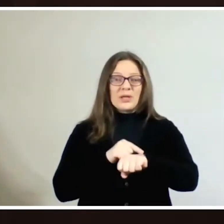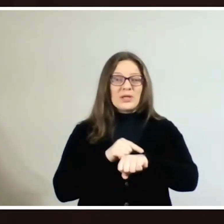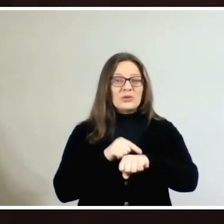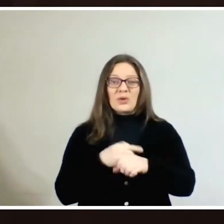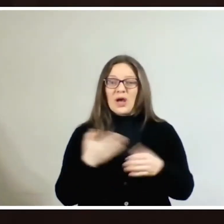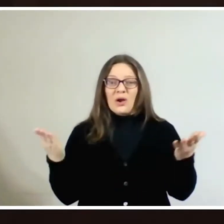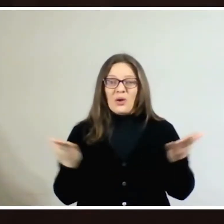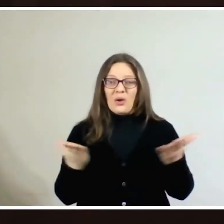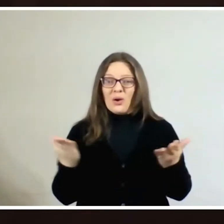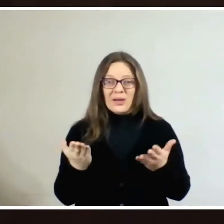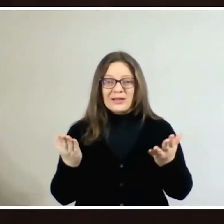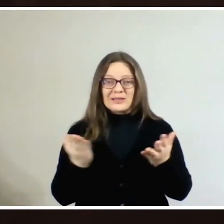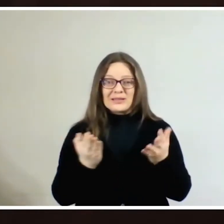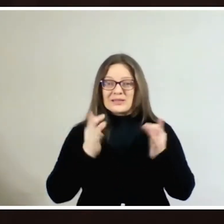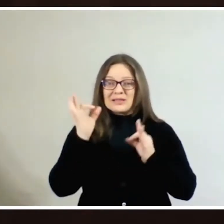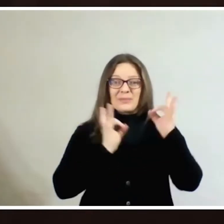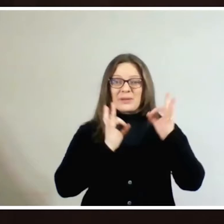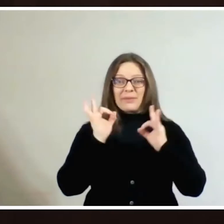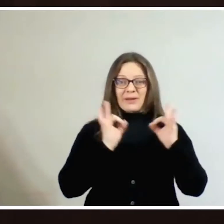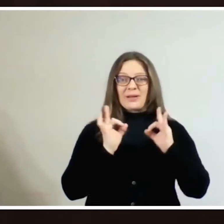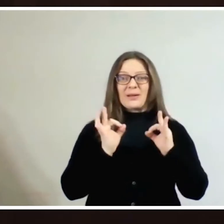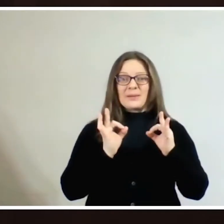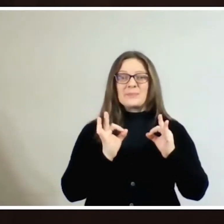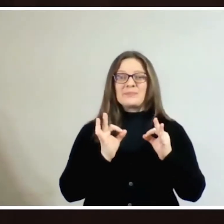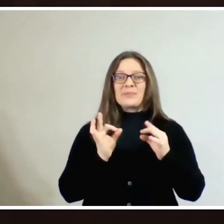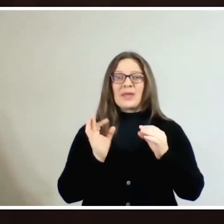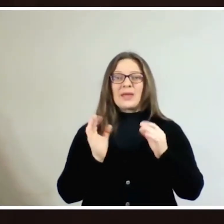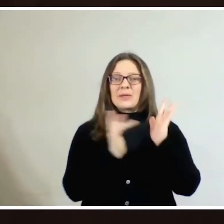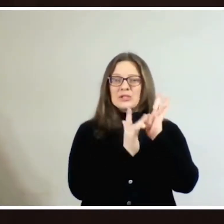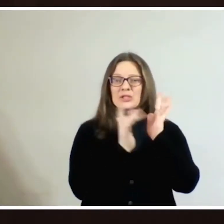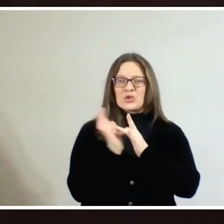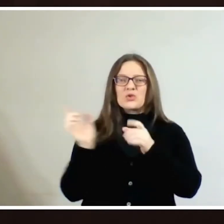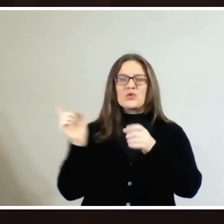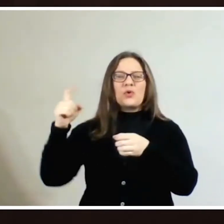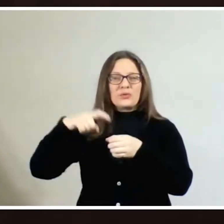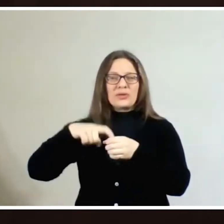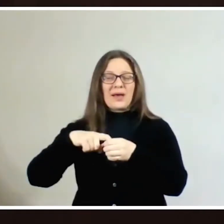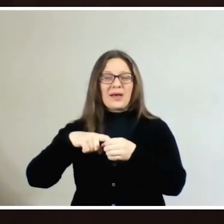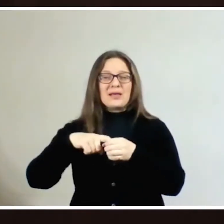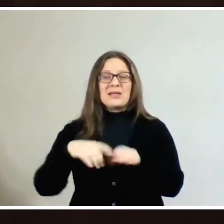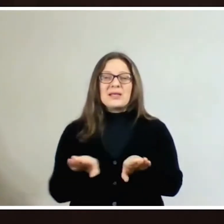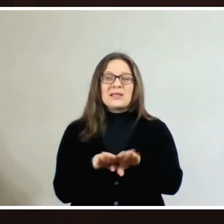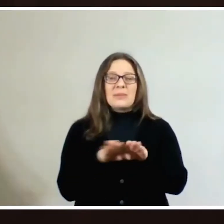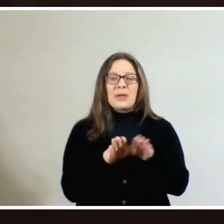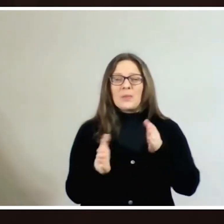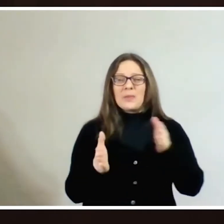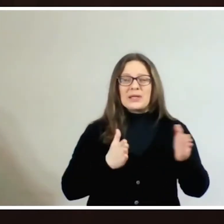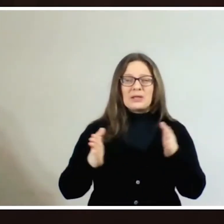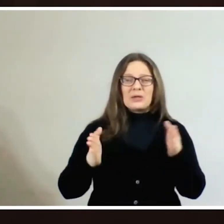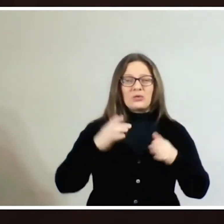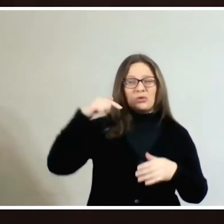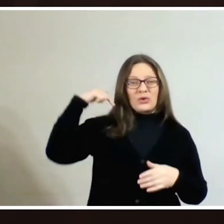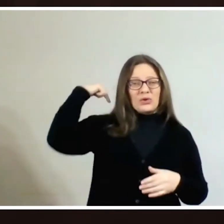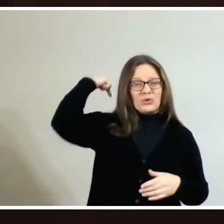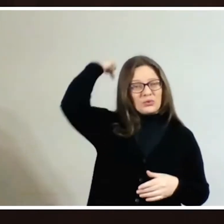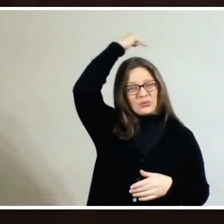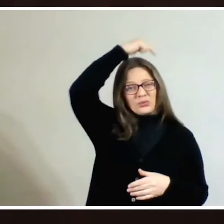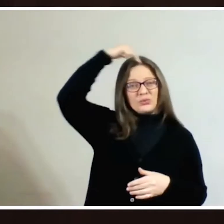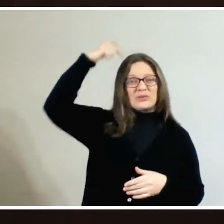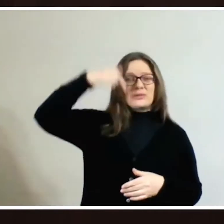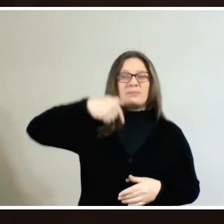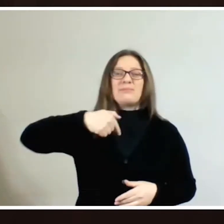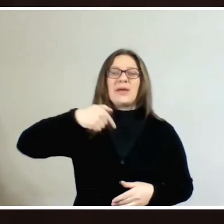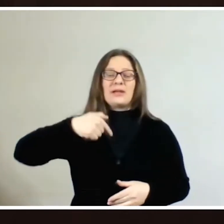7 espíritos chegou, e o Senhor está fazendo milagres e mais milagres entre